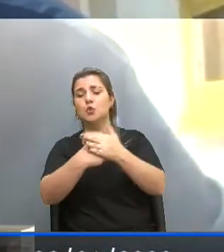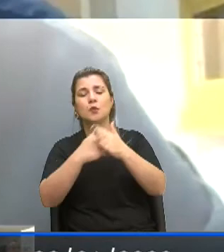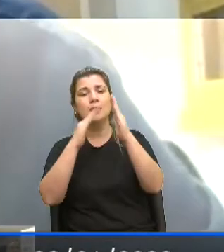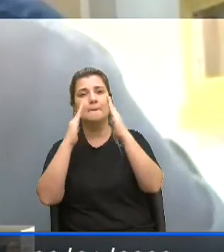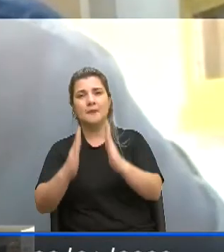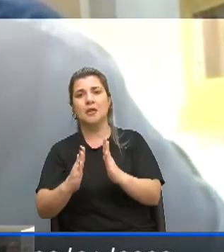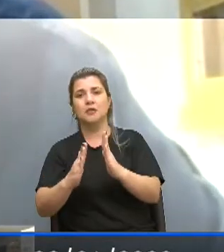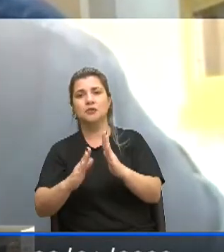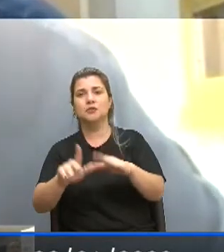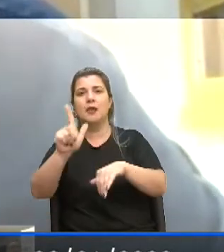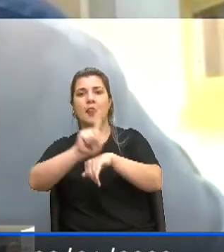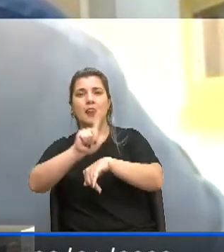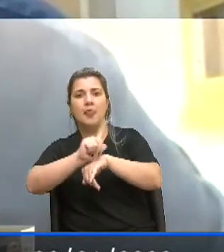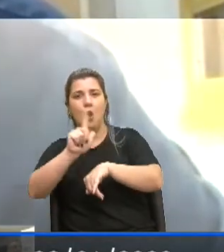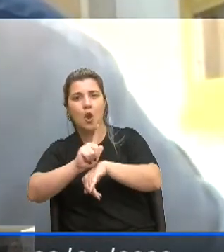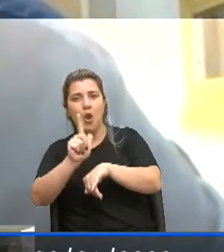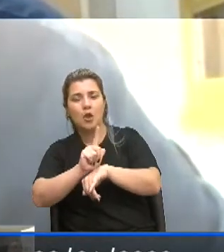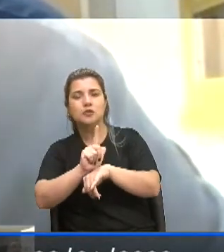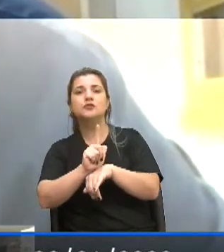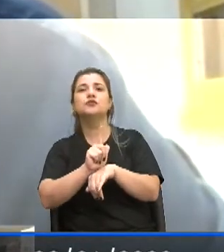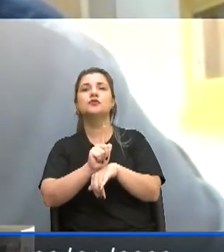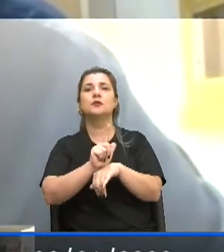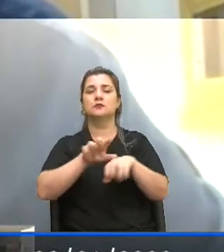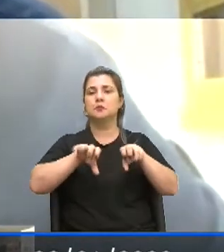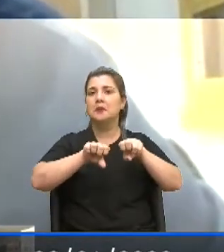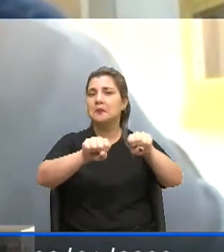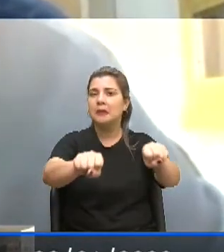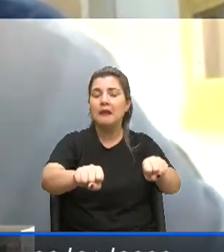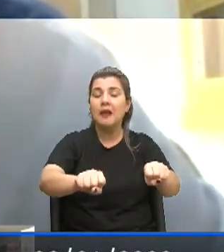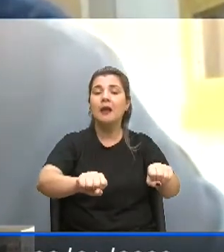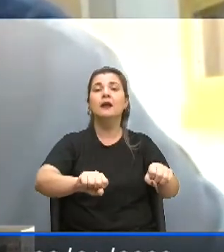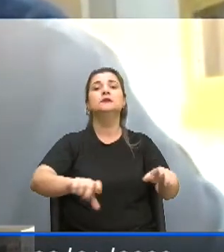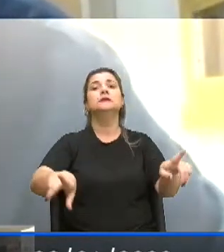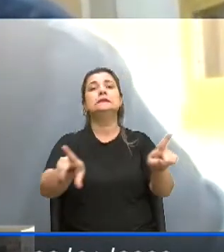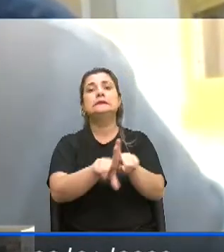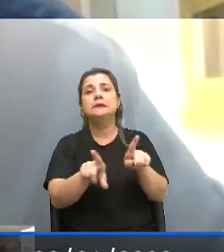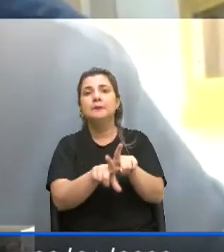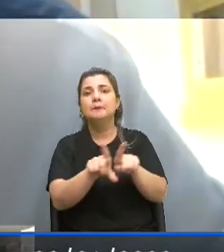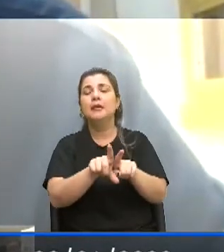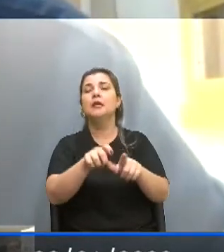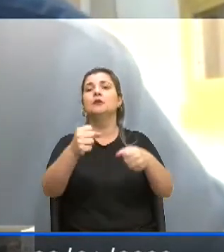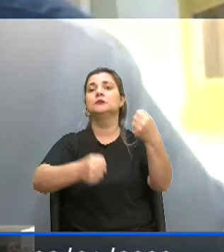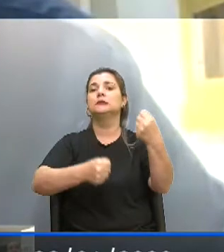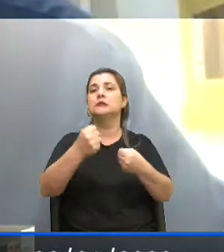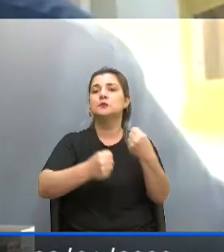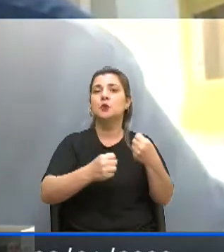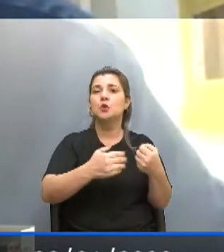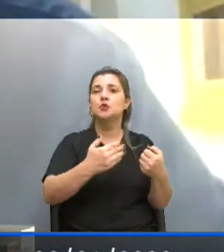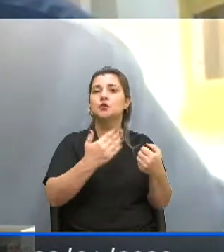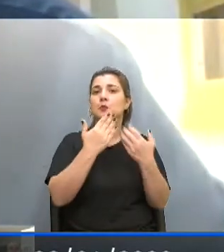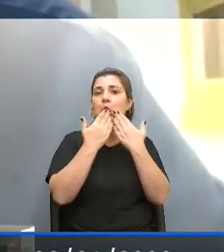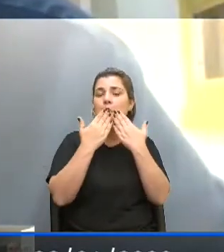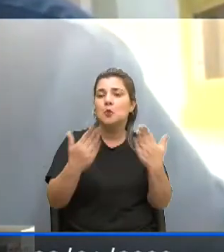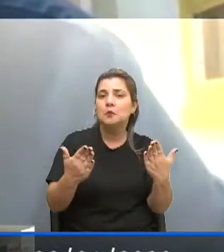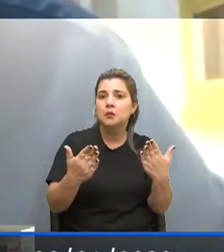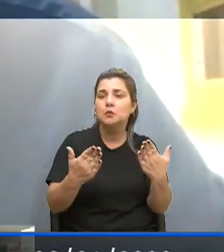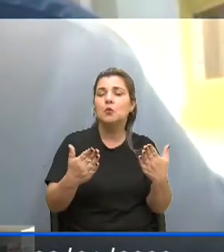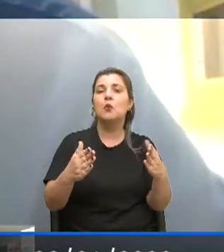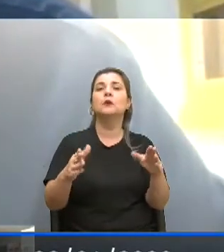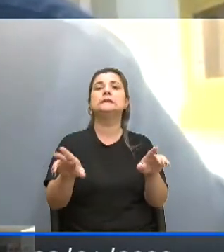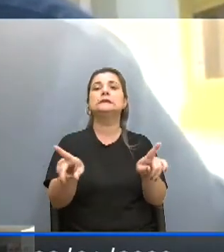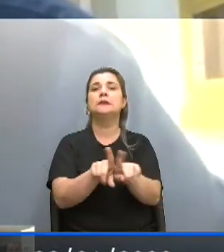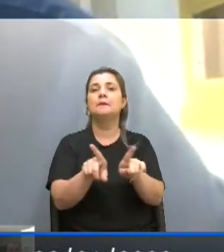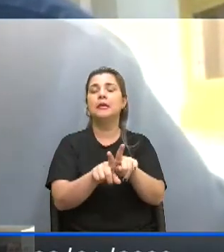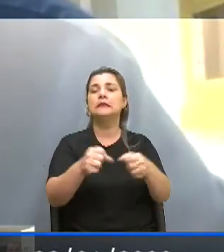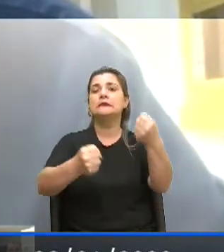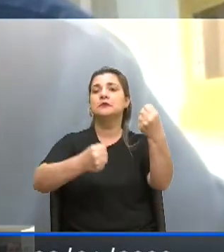colaboradores chegando de transporte público, de transporte próprio. E eu tenho que dizer que nós, diferente de